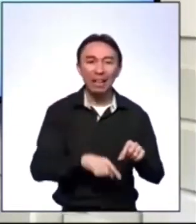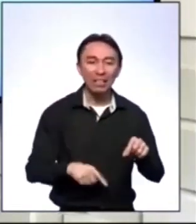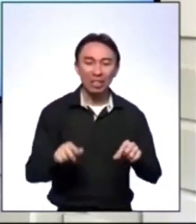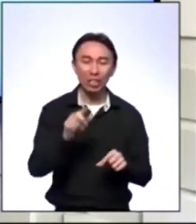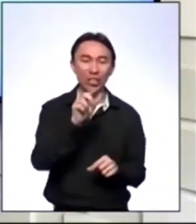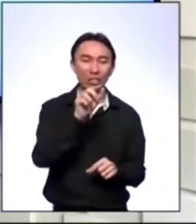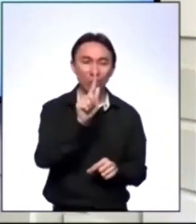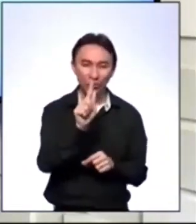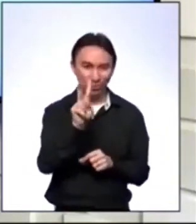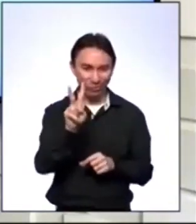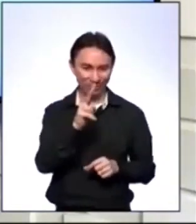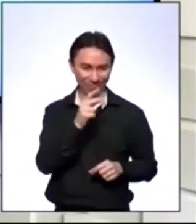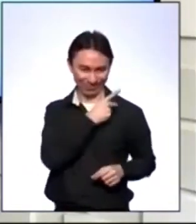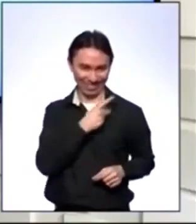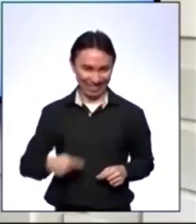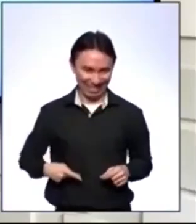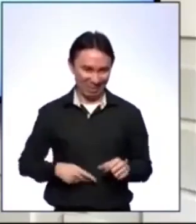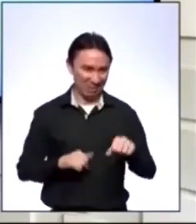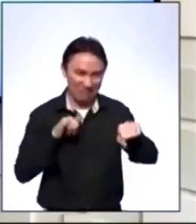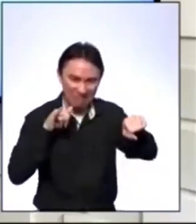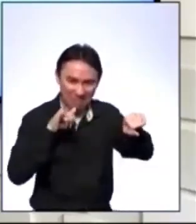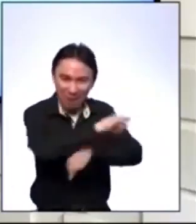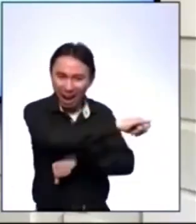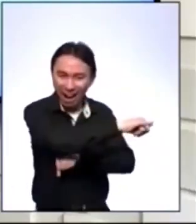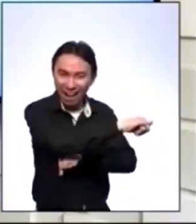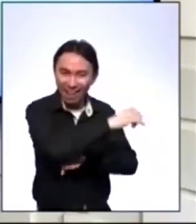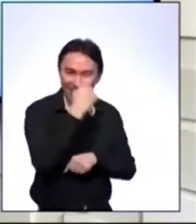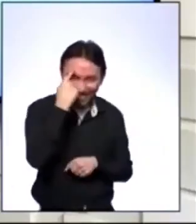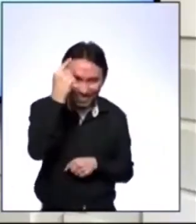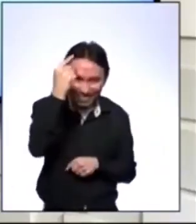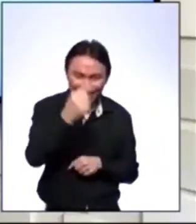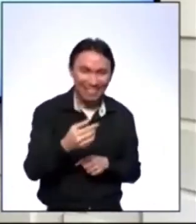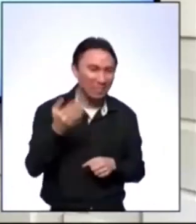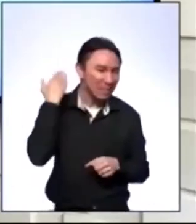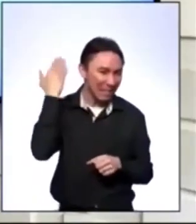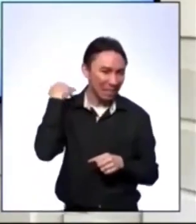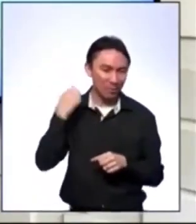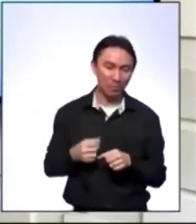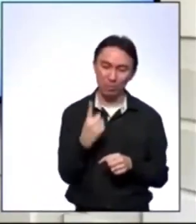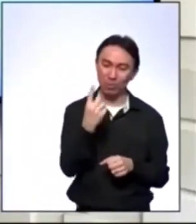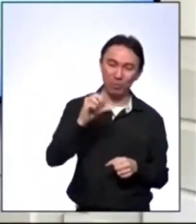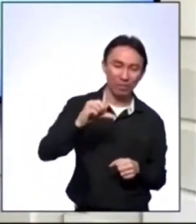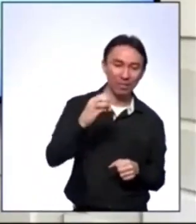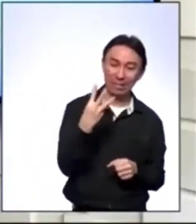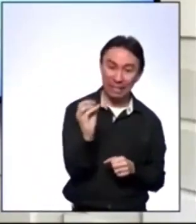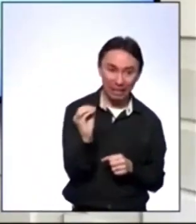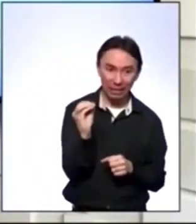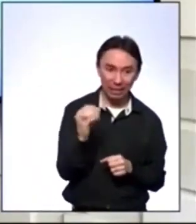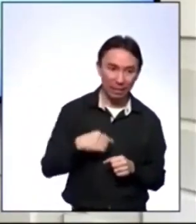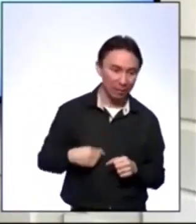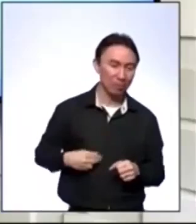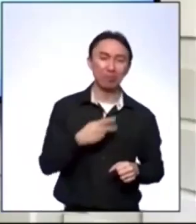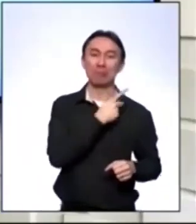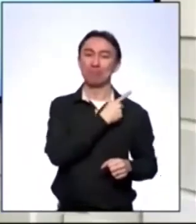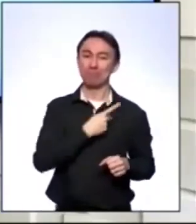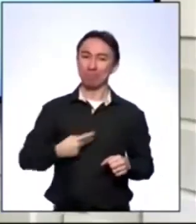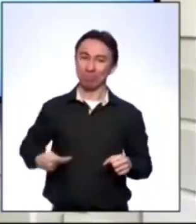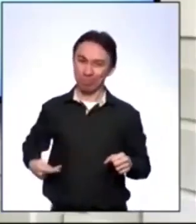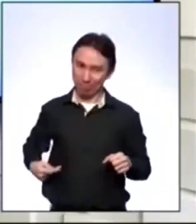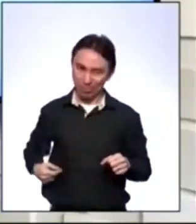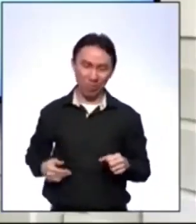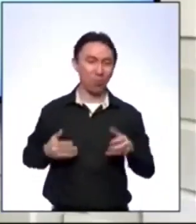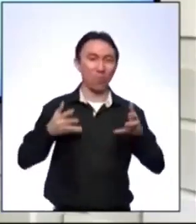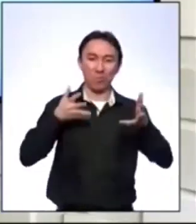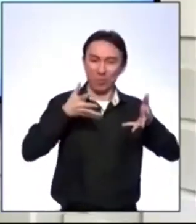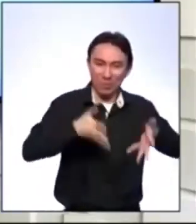presidente Getúlio Vargas, que tinha assumido o governo em 1930, já tinha dado um golpezinho